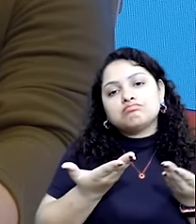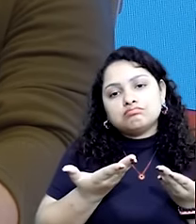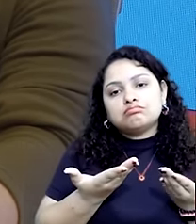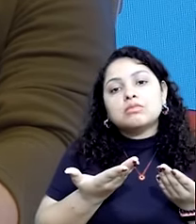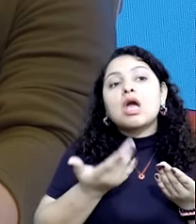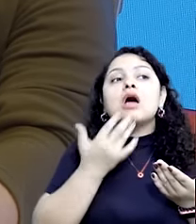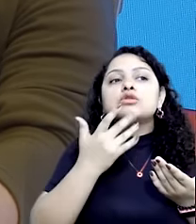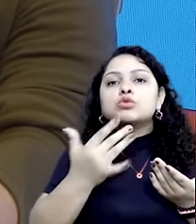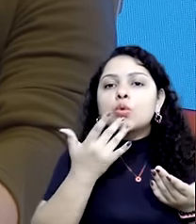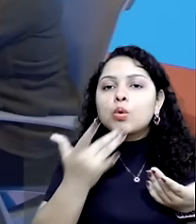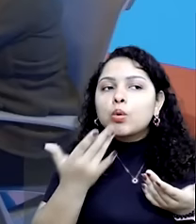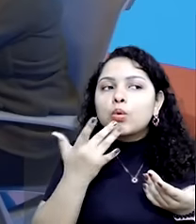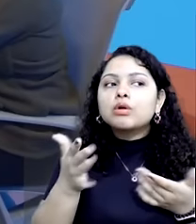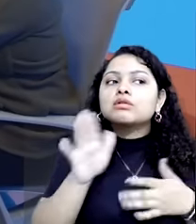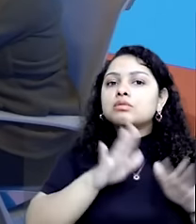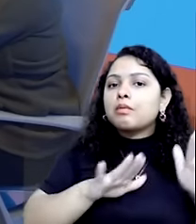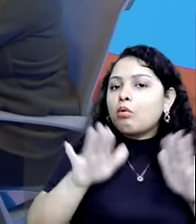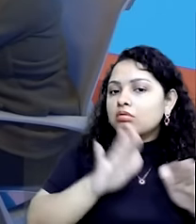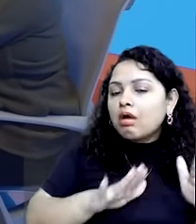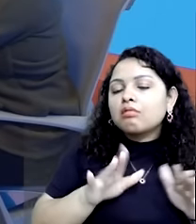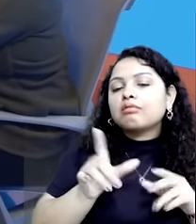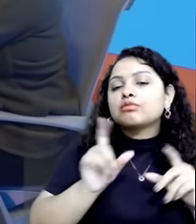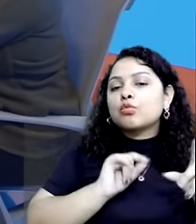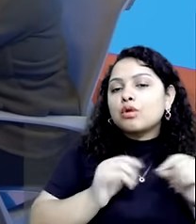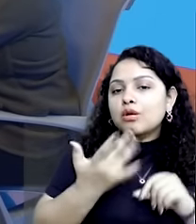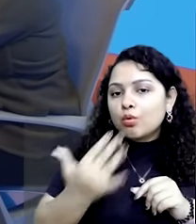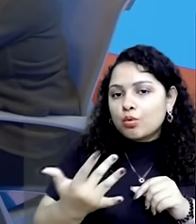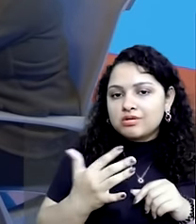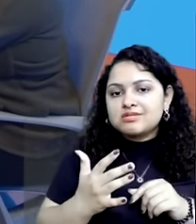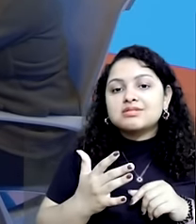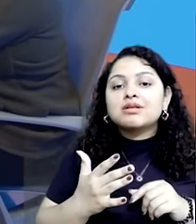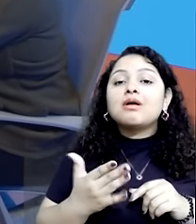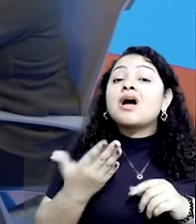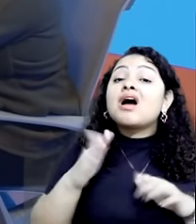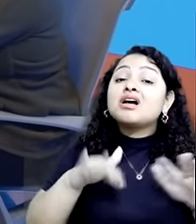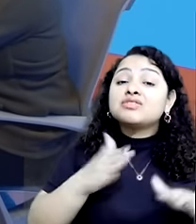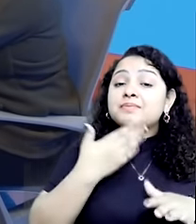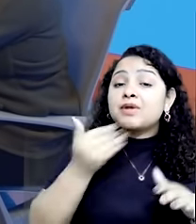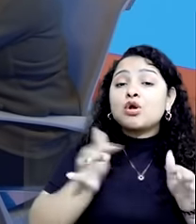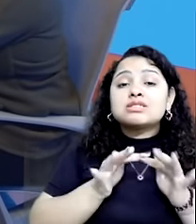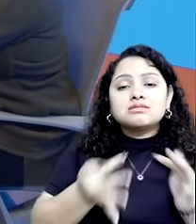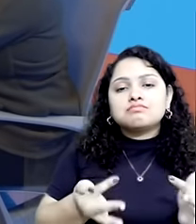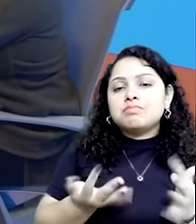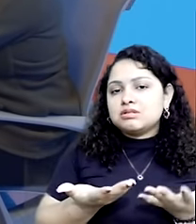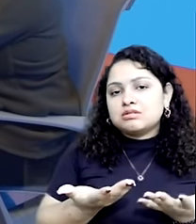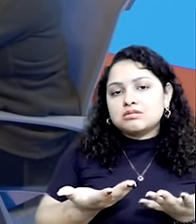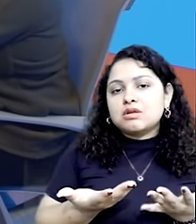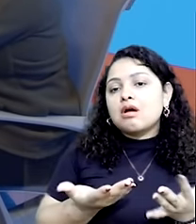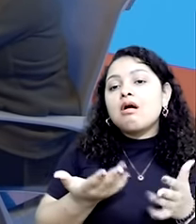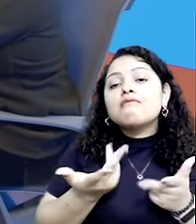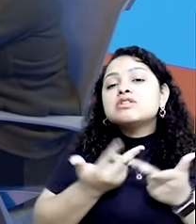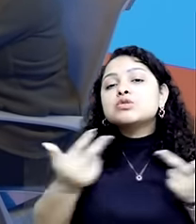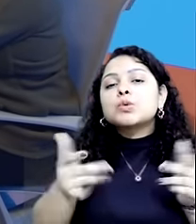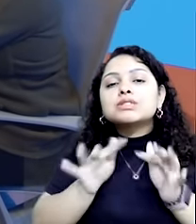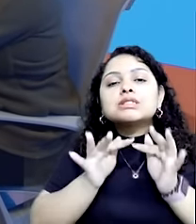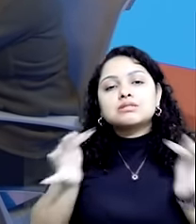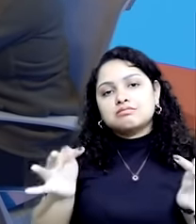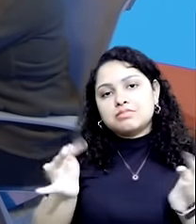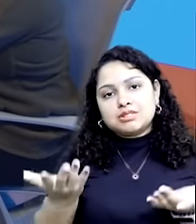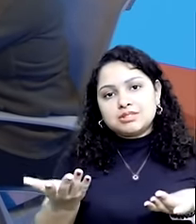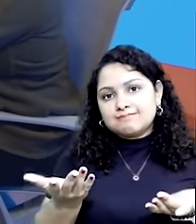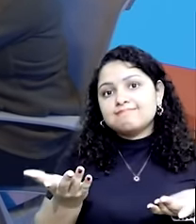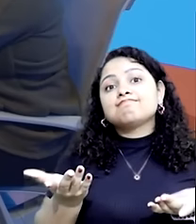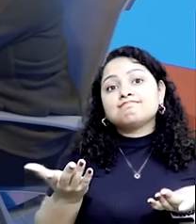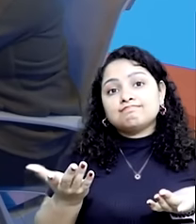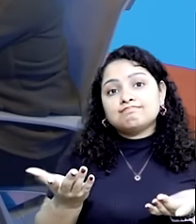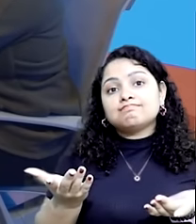paleta de cores também tomar cuidado então eu sempre falo assim ó menos é mais então às vezes trabalhar com coisas mais minimalistas